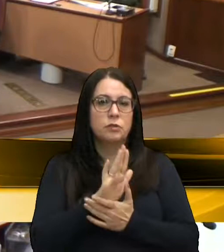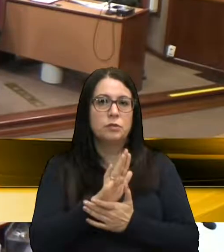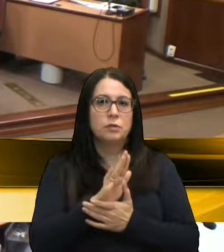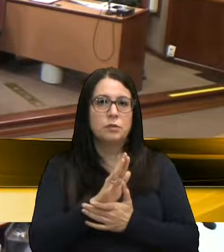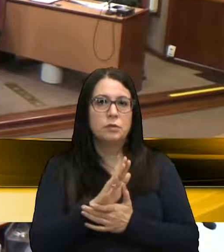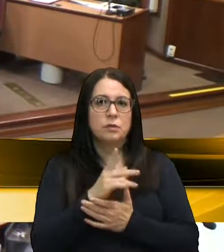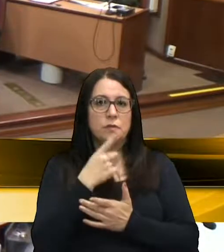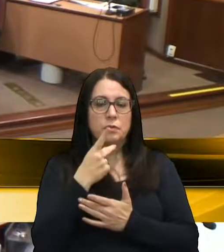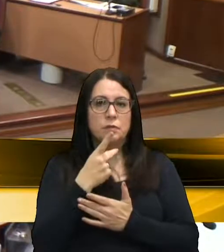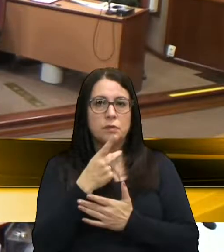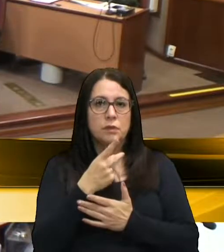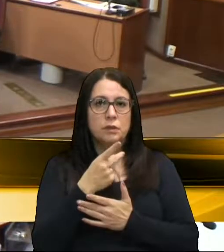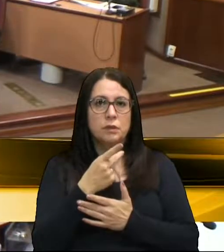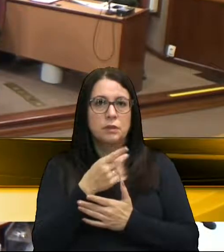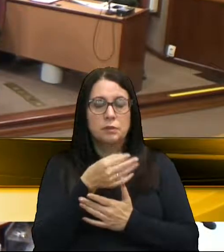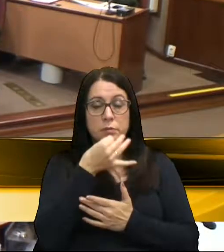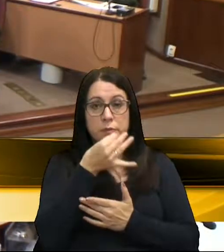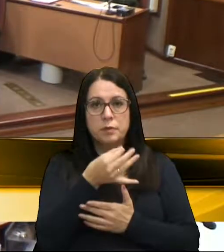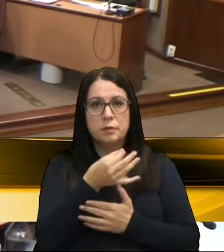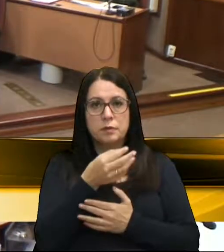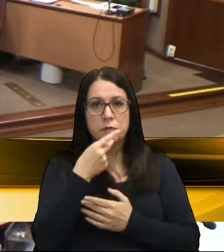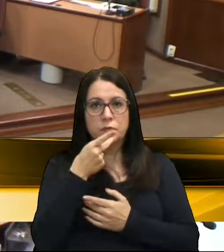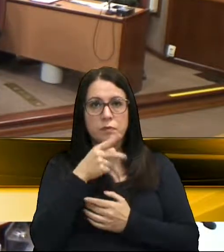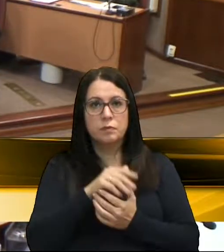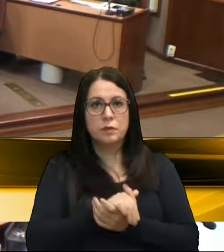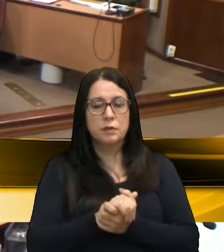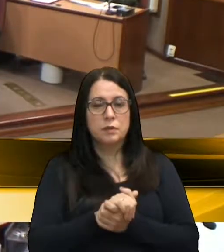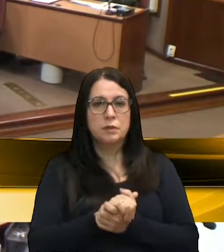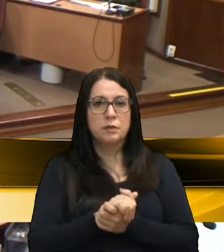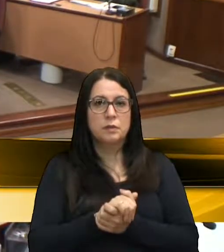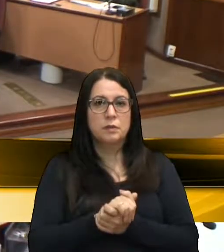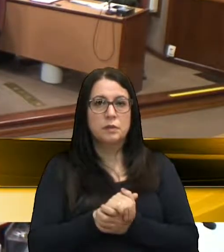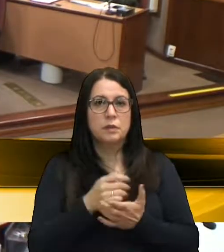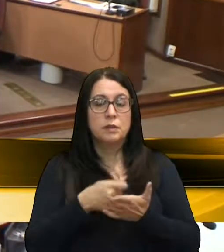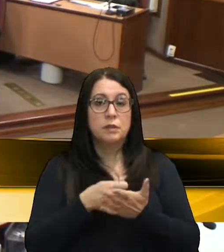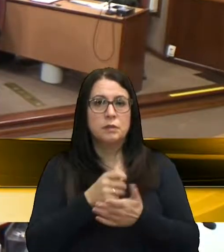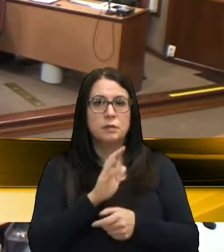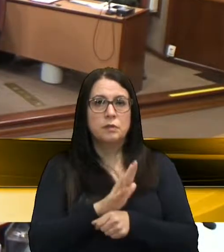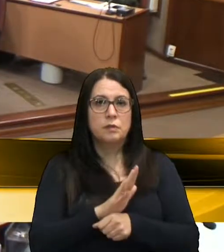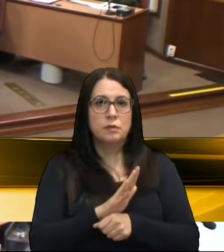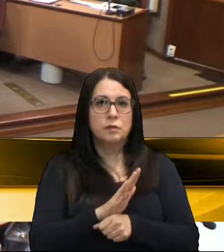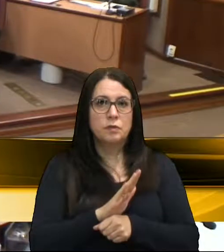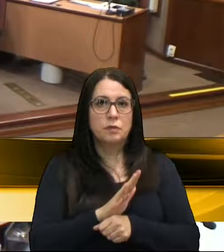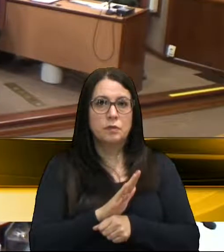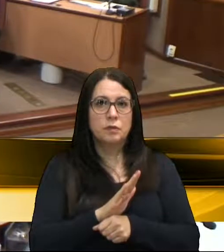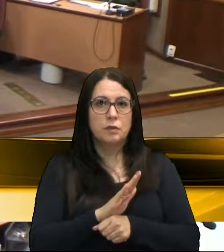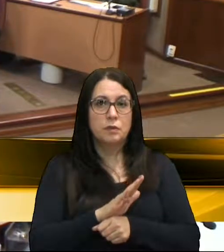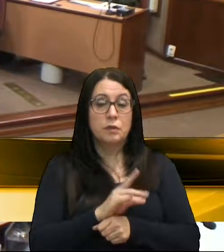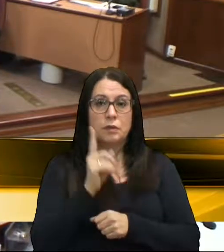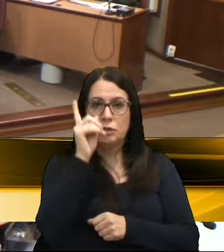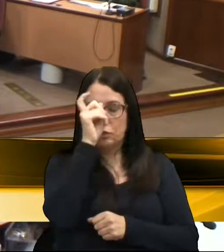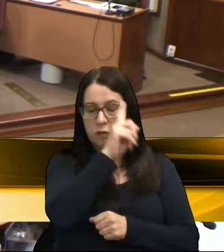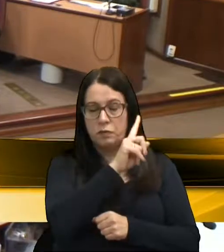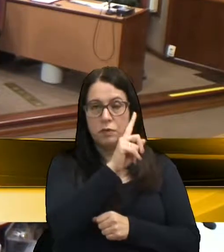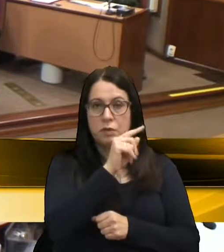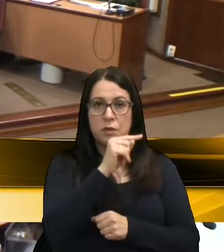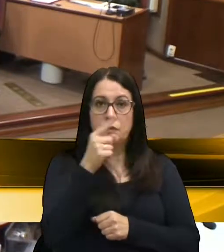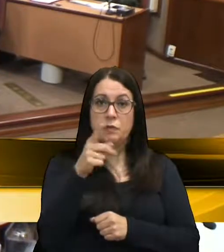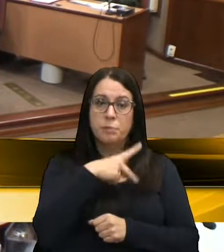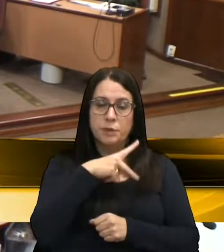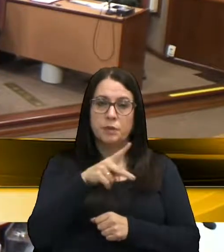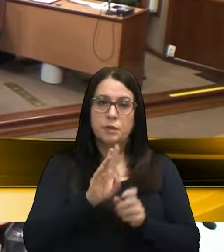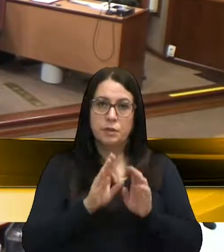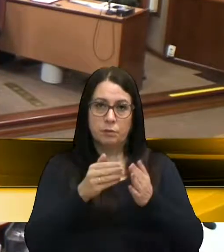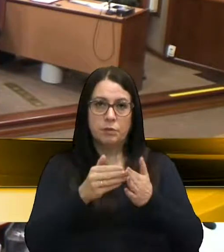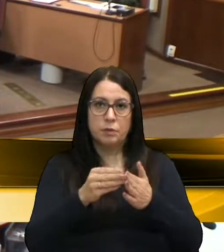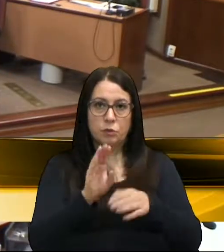marcado o posicionamento, mas, já que Vossa Excelência pediu a palavra, vou tentar contribuir. É difícil, e o senhor é presidente da